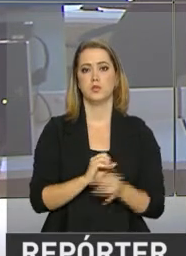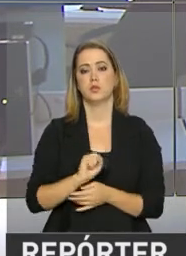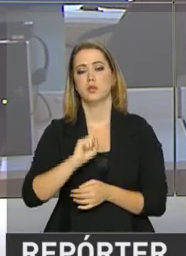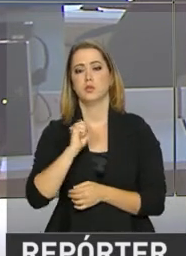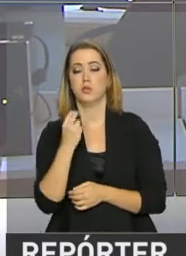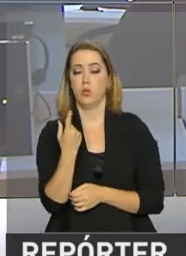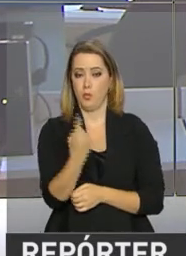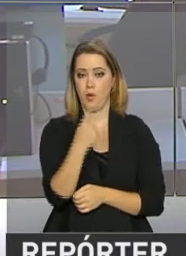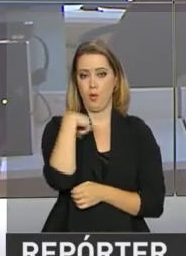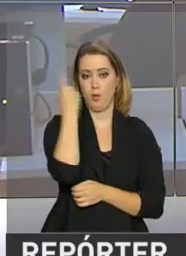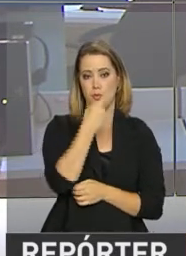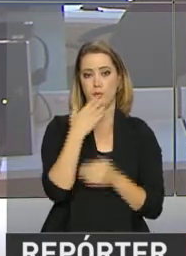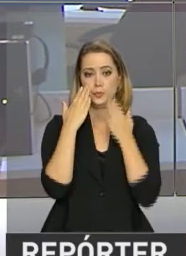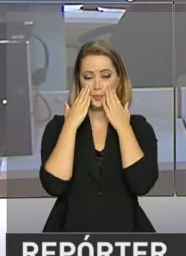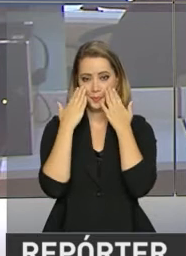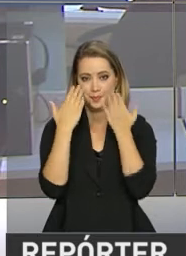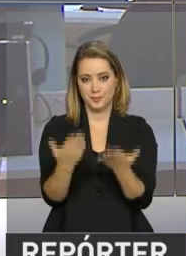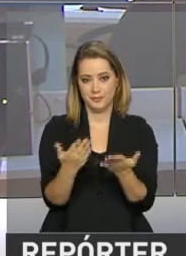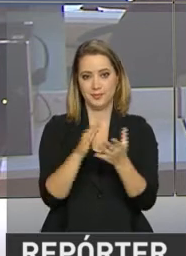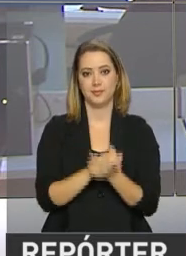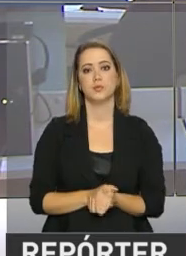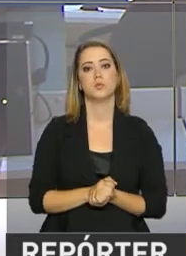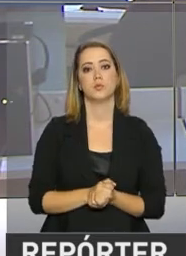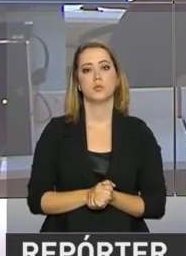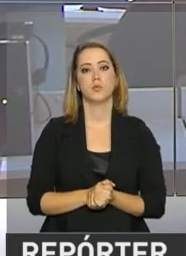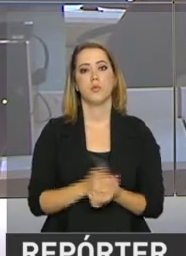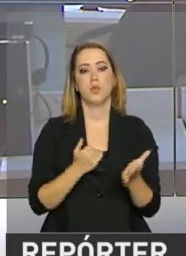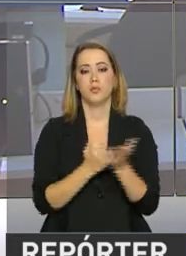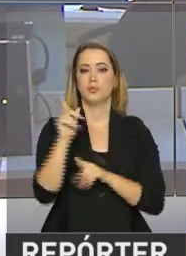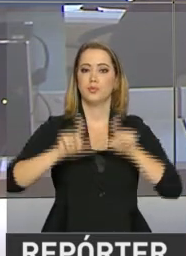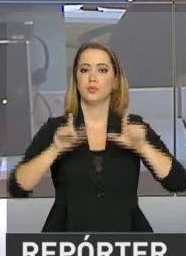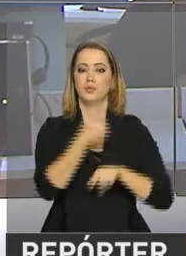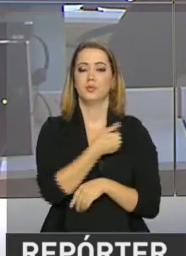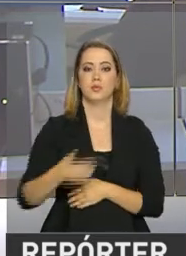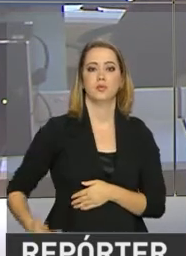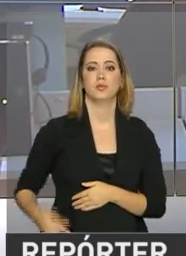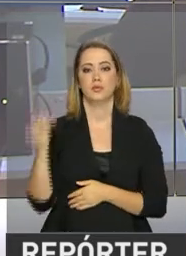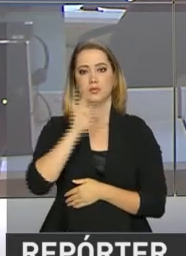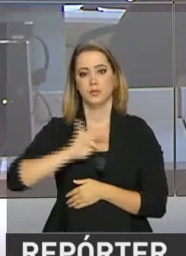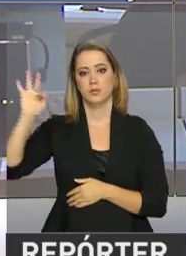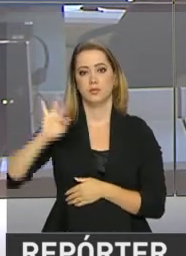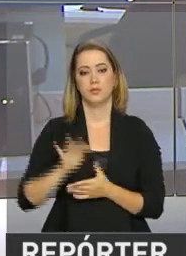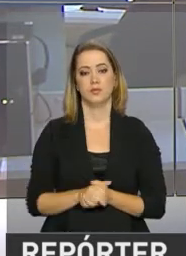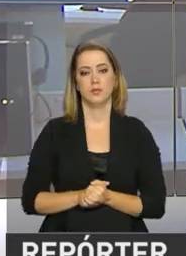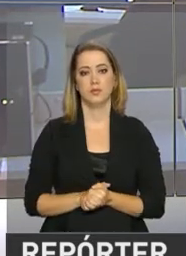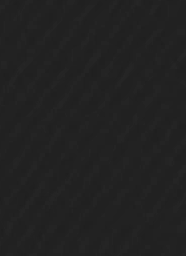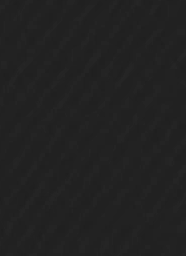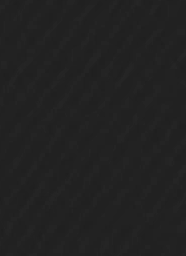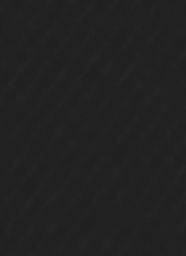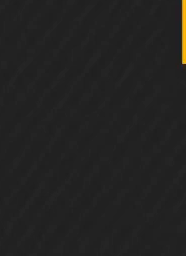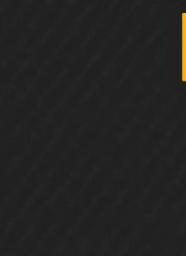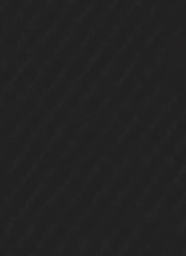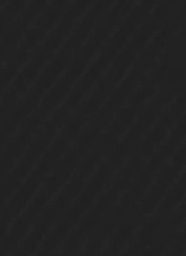informações ou daqui a uma hora na próxima edição do repórter nbr continue com a gente aqui na nbr a tv do governo federal